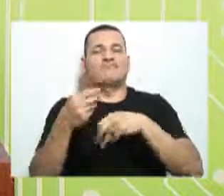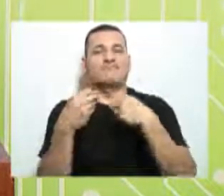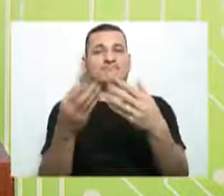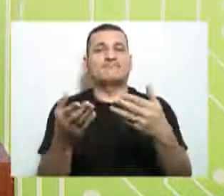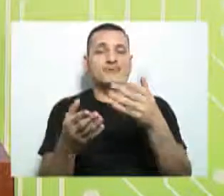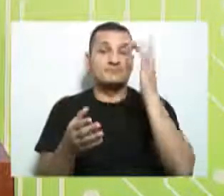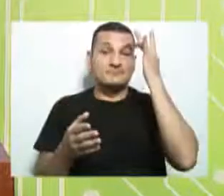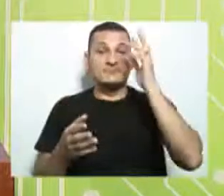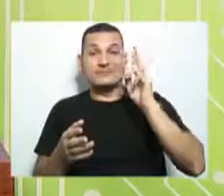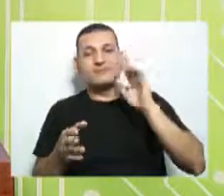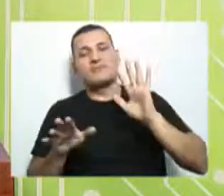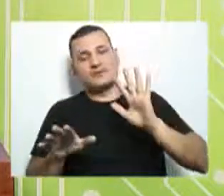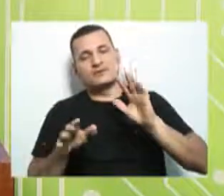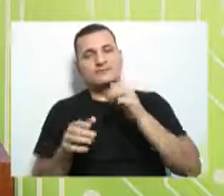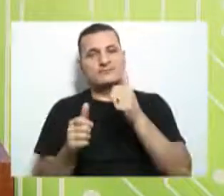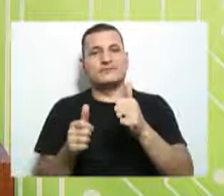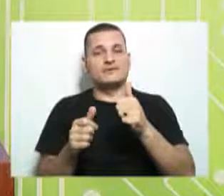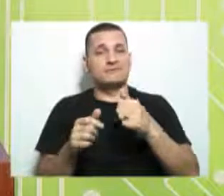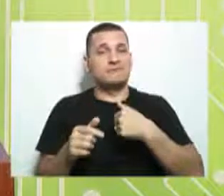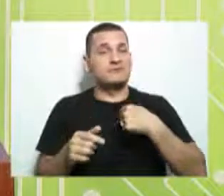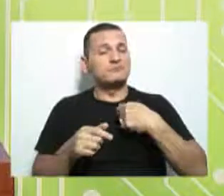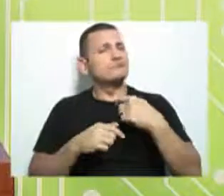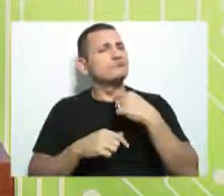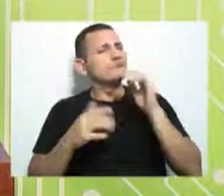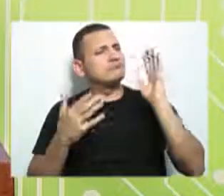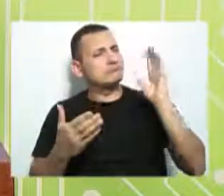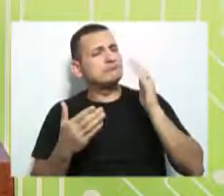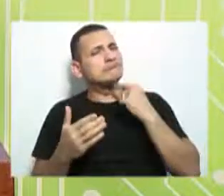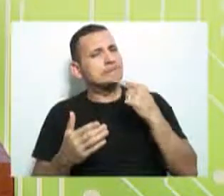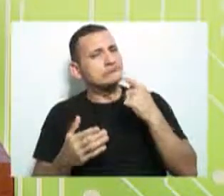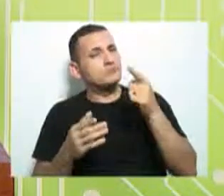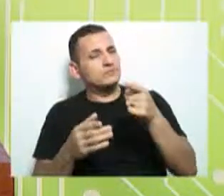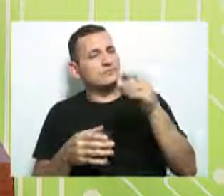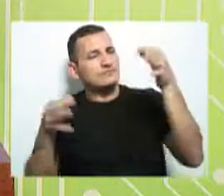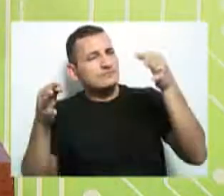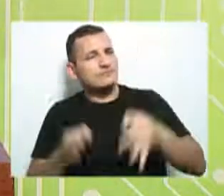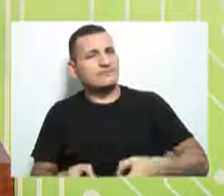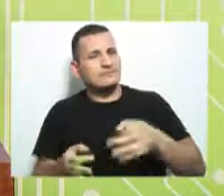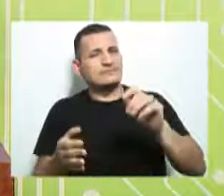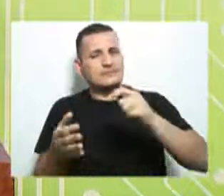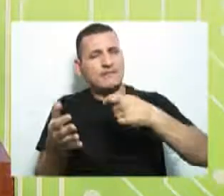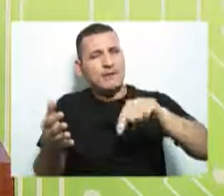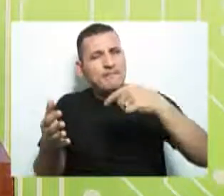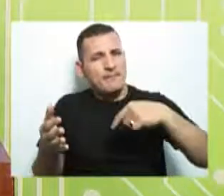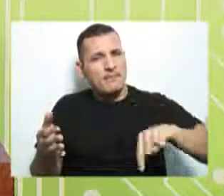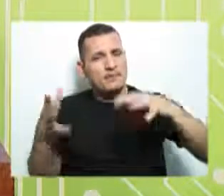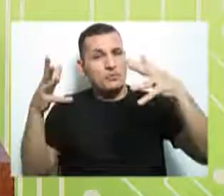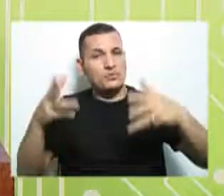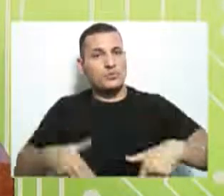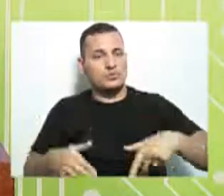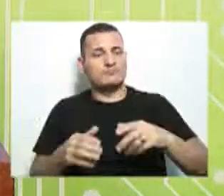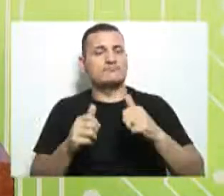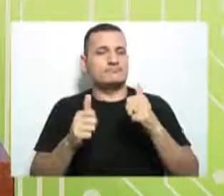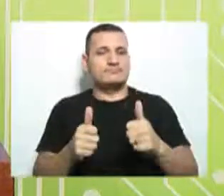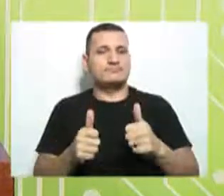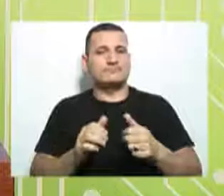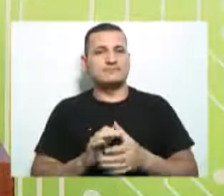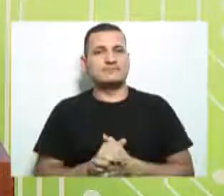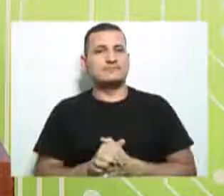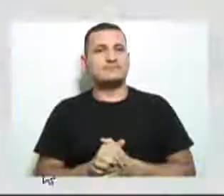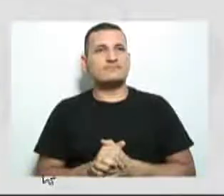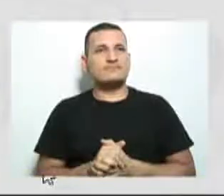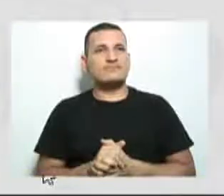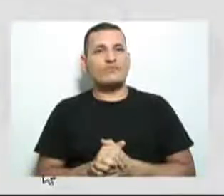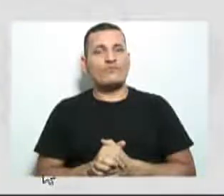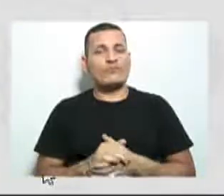bem. Vai ganhar um prêmio, mas eu duvido você acertar todas as questões que nós elaboramos hoje para você, beleza? Vamos lá,